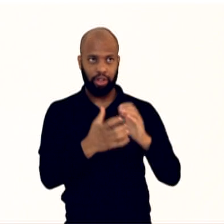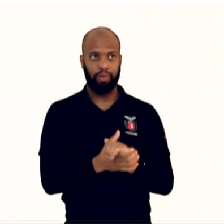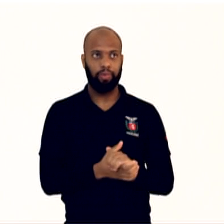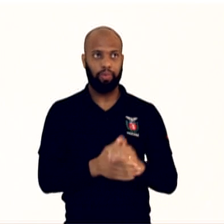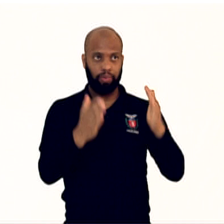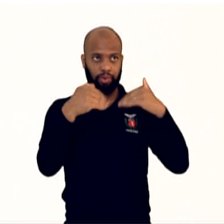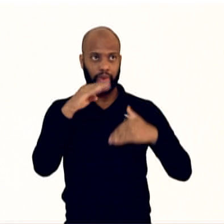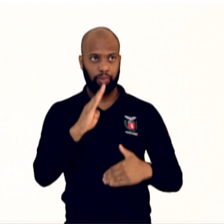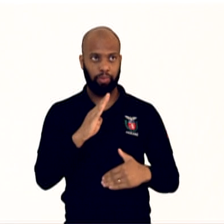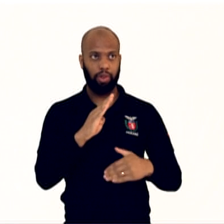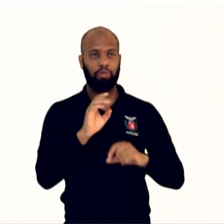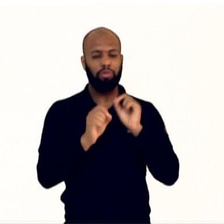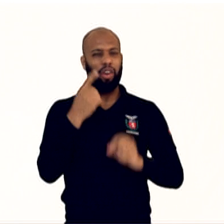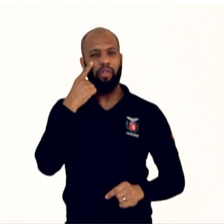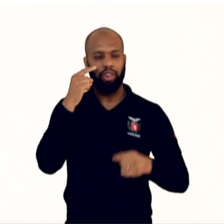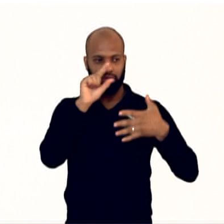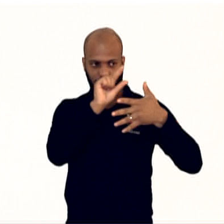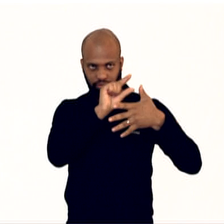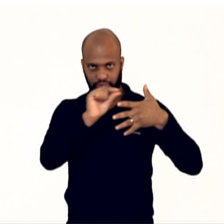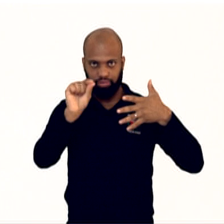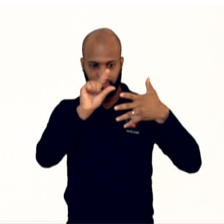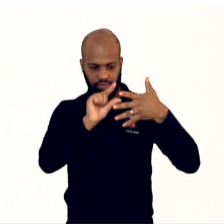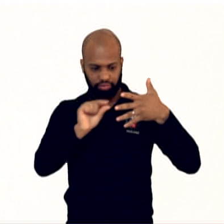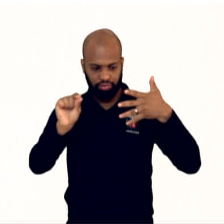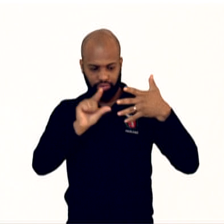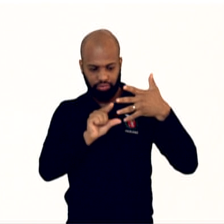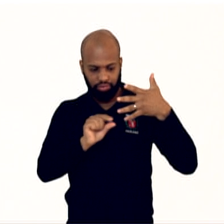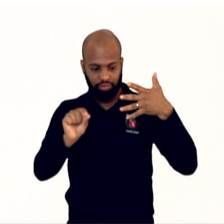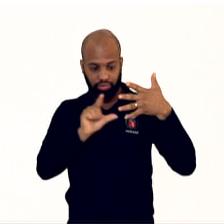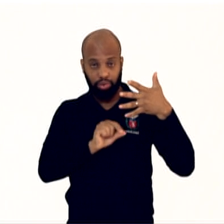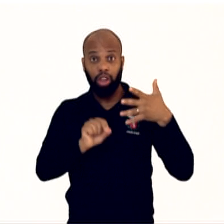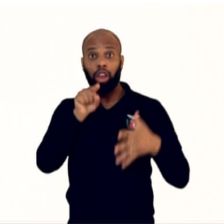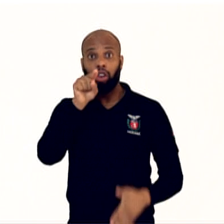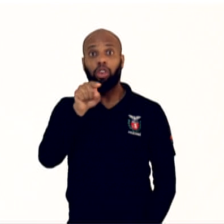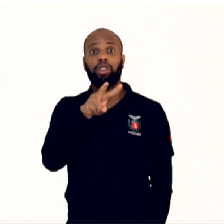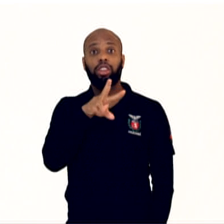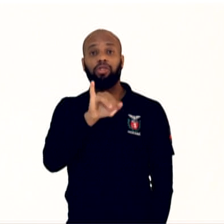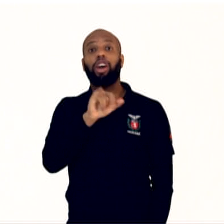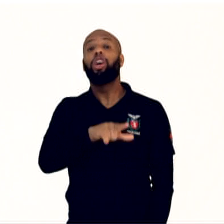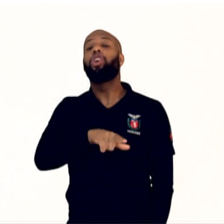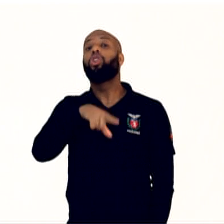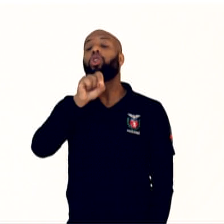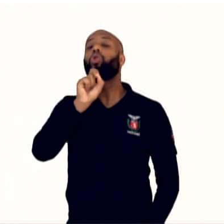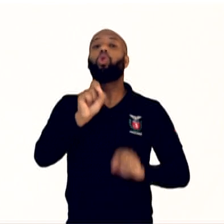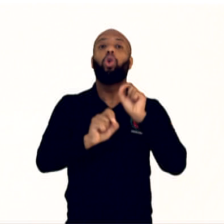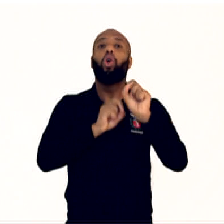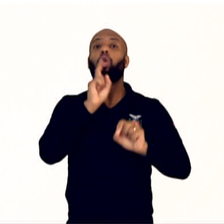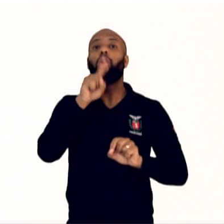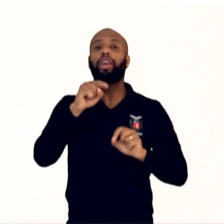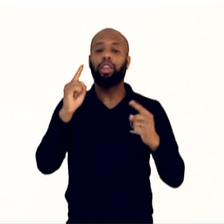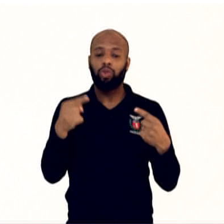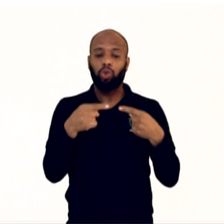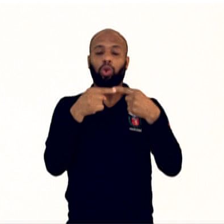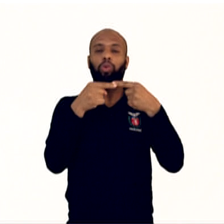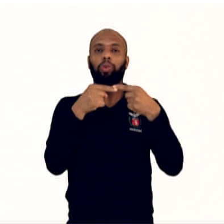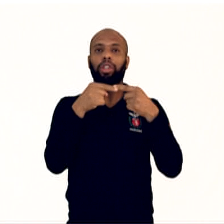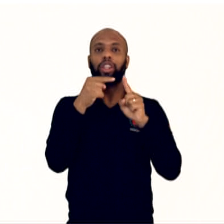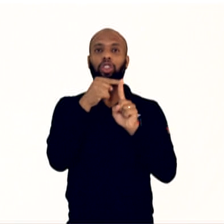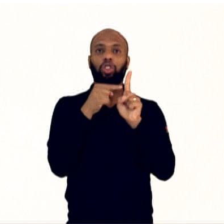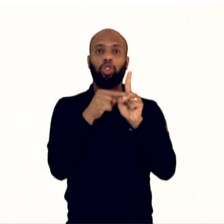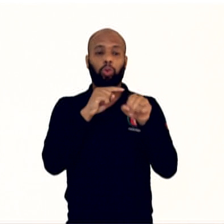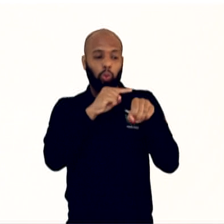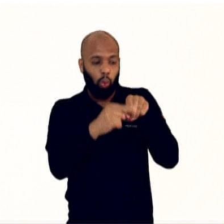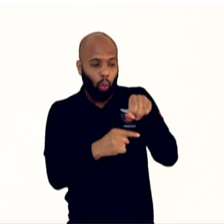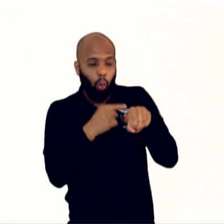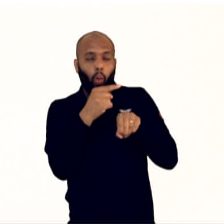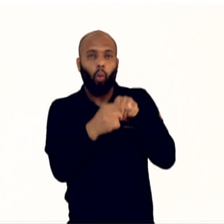e tesoura. Letra C, maçaneta de porta, engrenagem e polia. D, parafuso, cunha e martelo. Ou letra E,